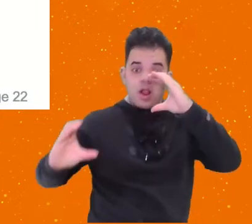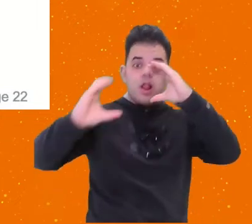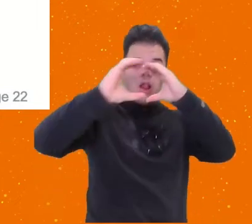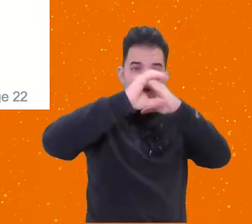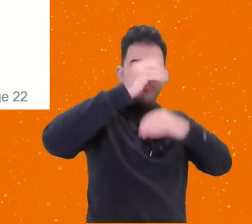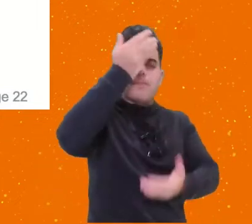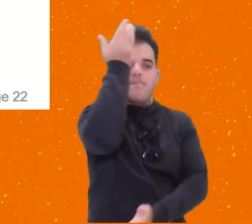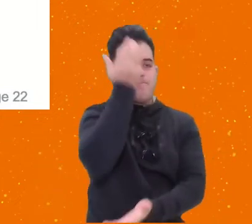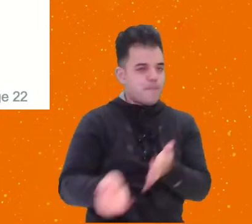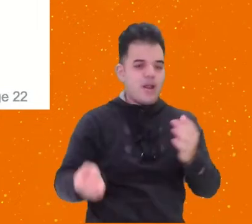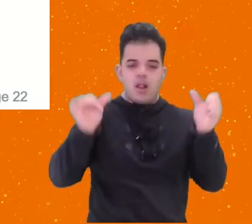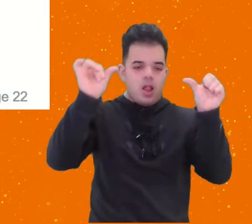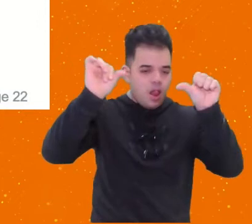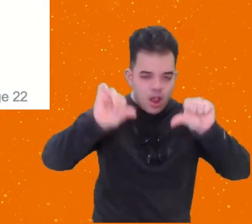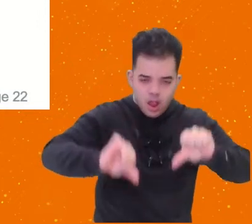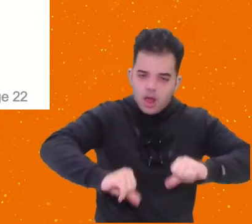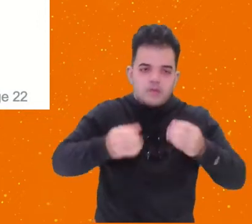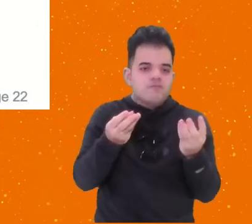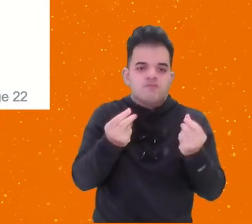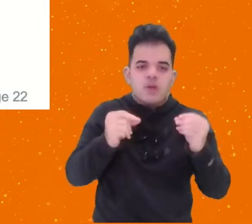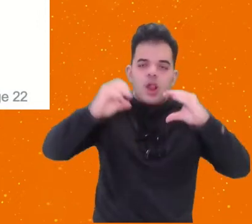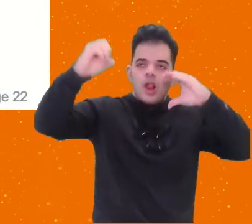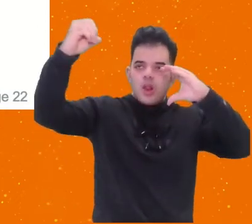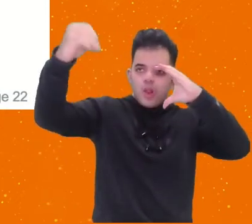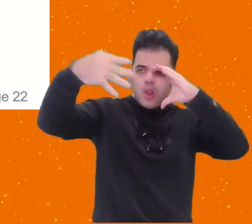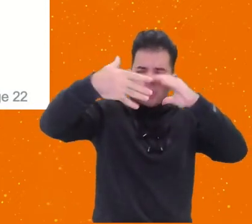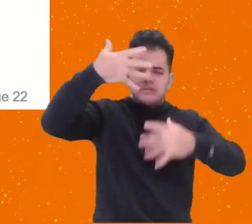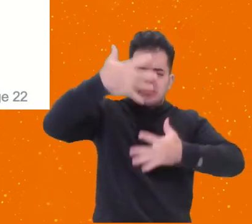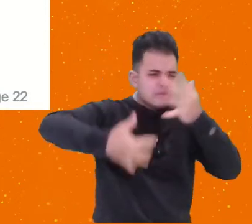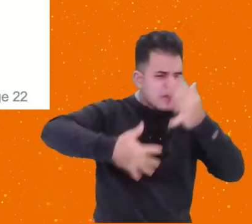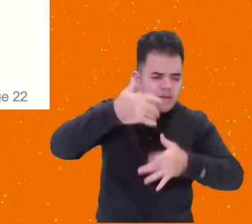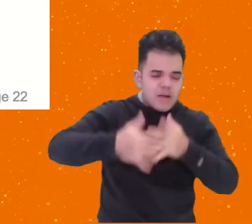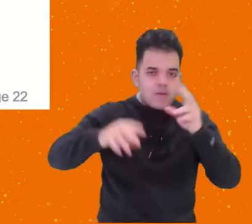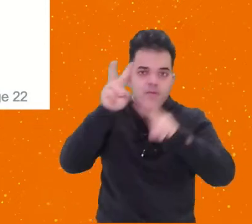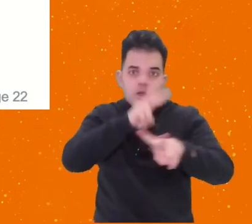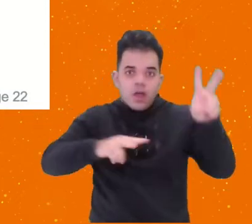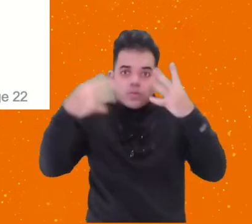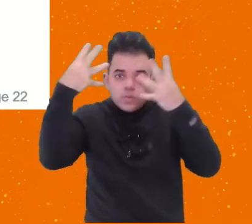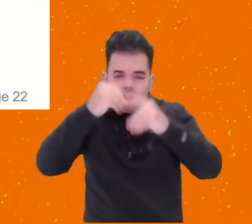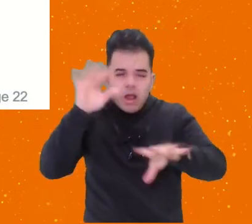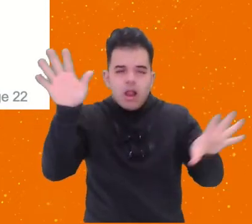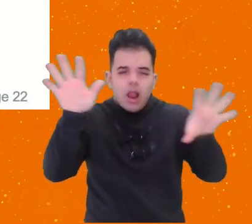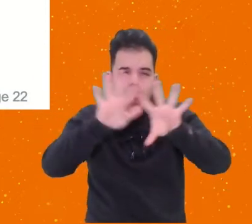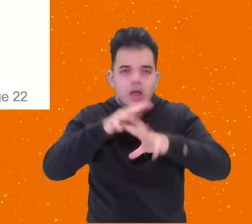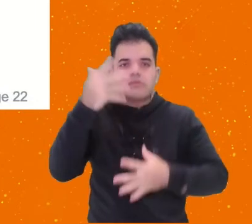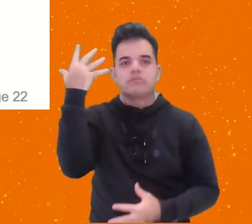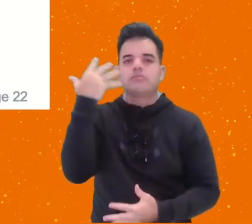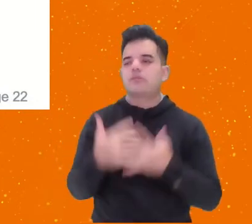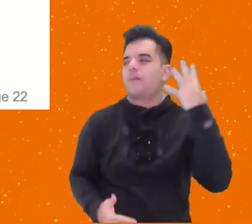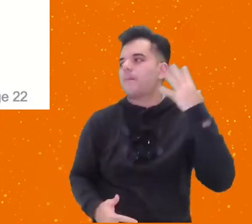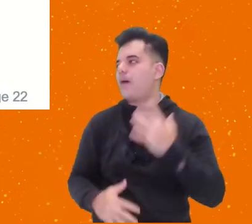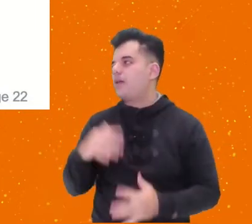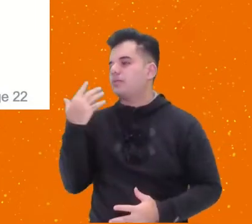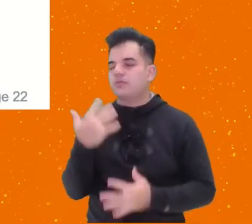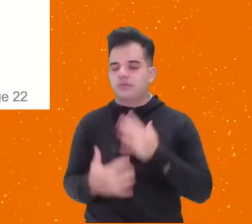perder sensibilidade, já vai perder luz, já vai perder resolução, né? Então, quer dizer, o pessoal desenvolve aí um equipamento